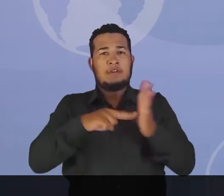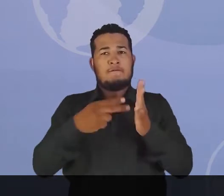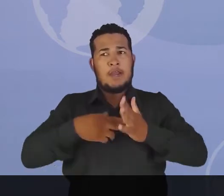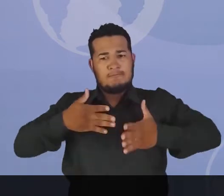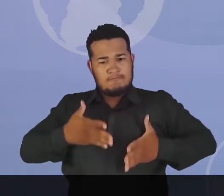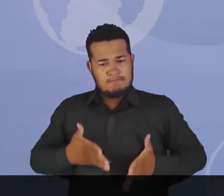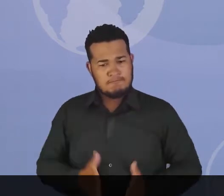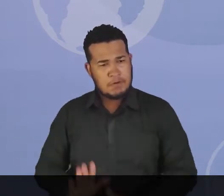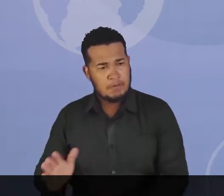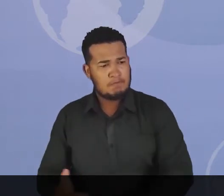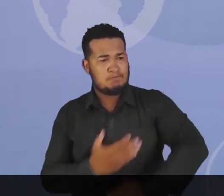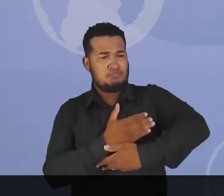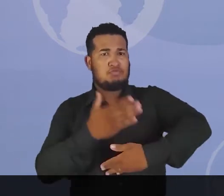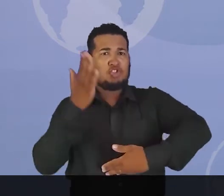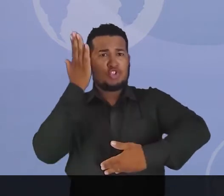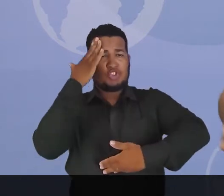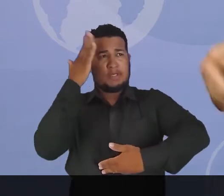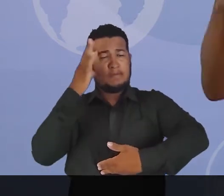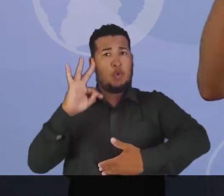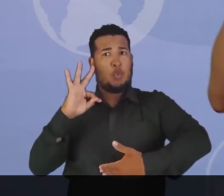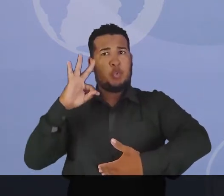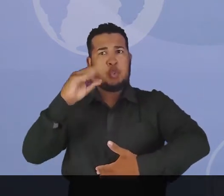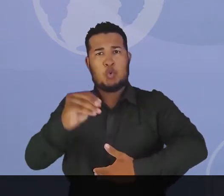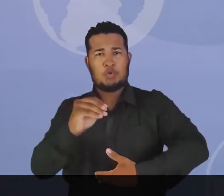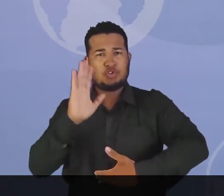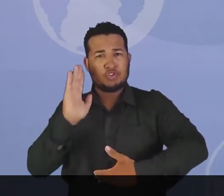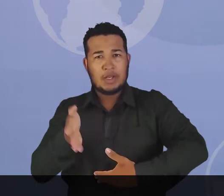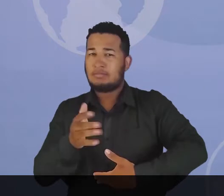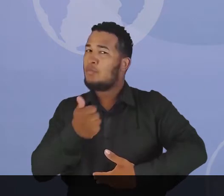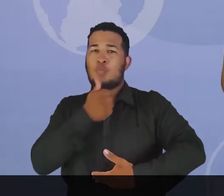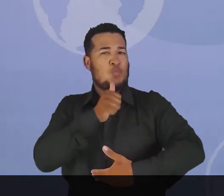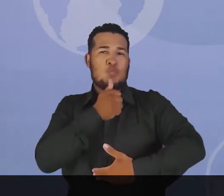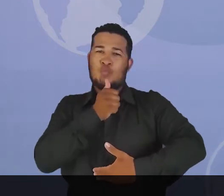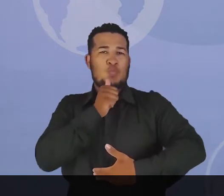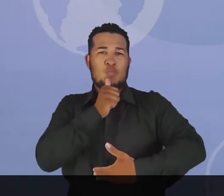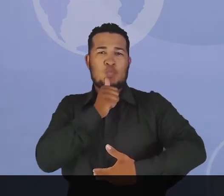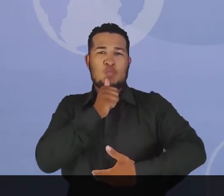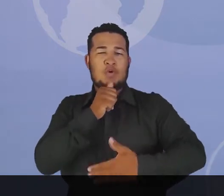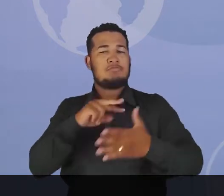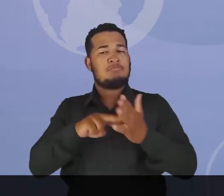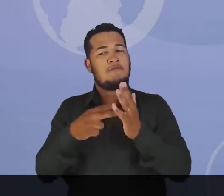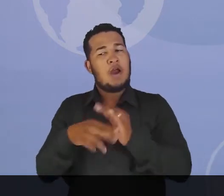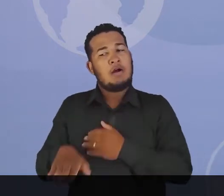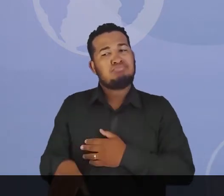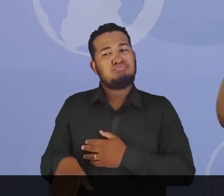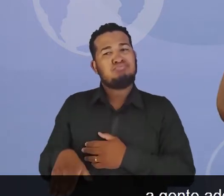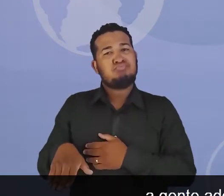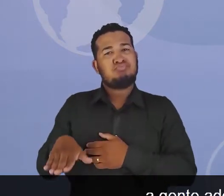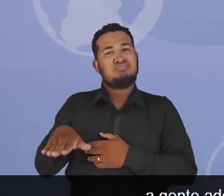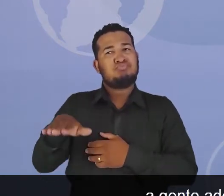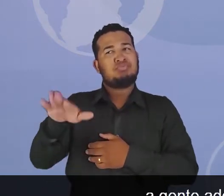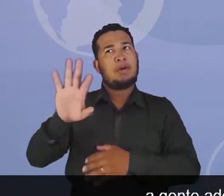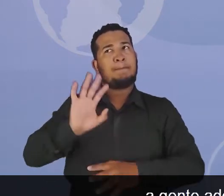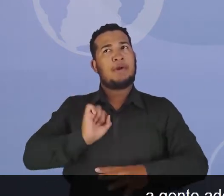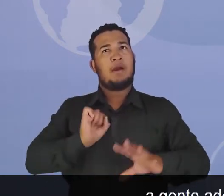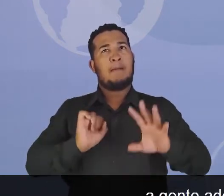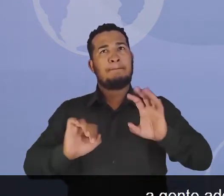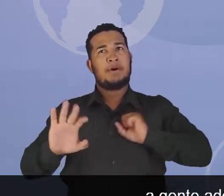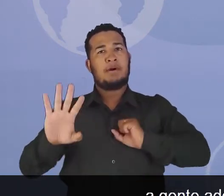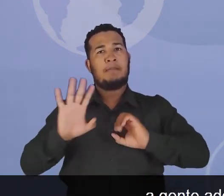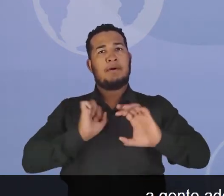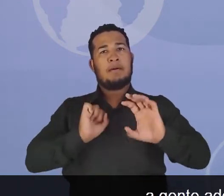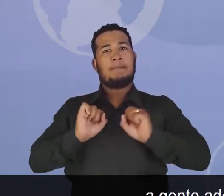já sabendo o que é justiça. A gente adquire justiça, a gente